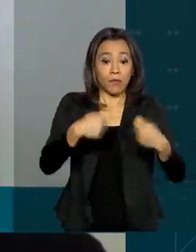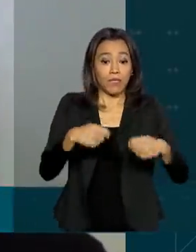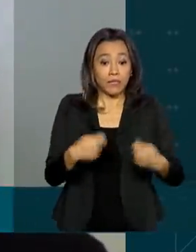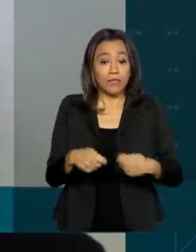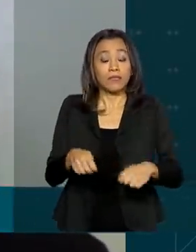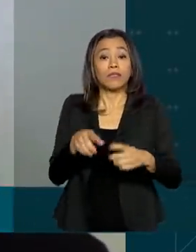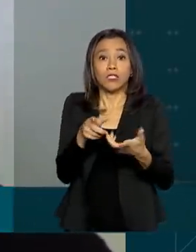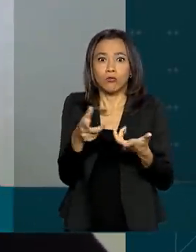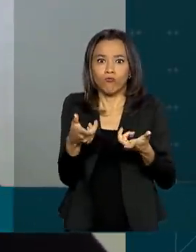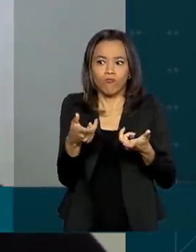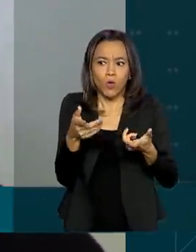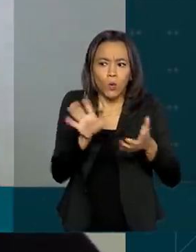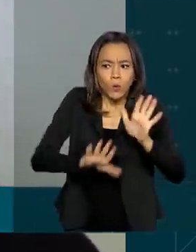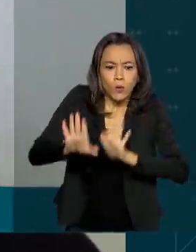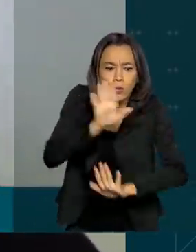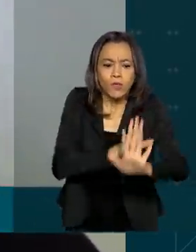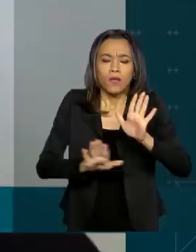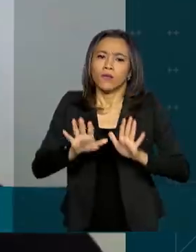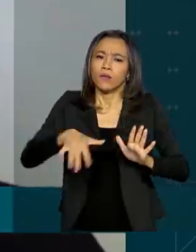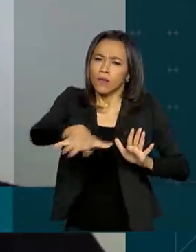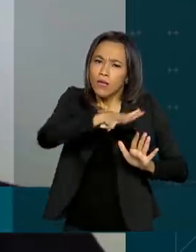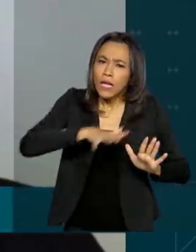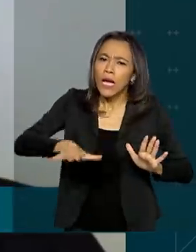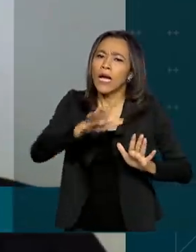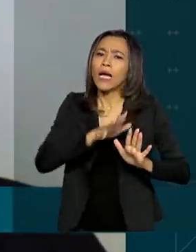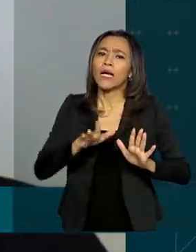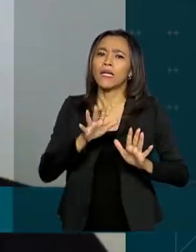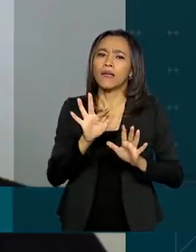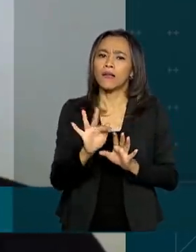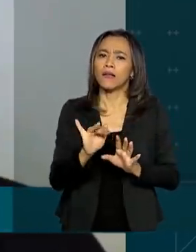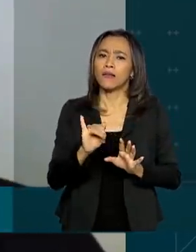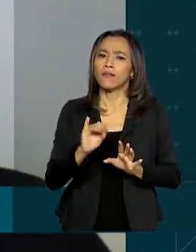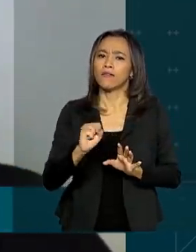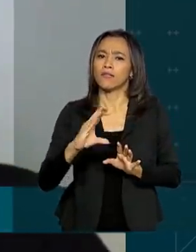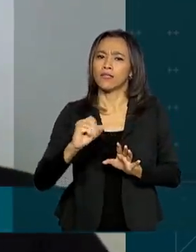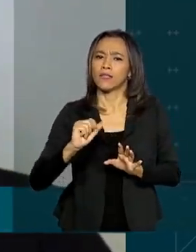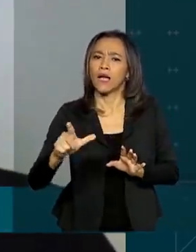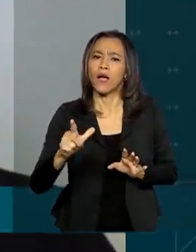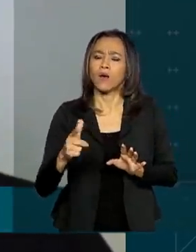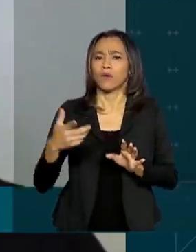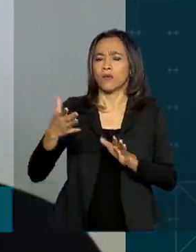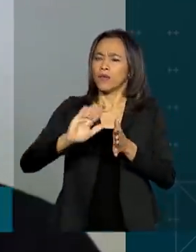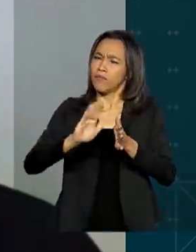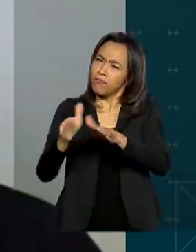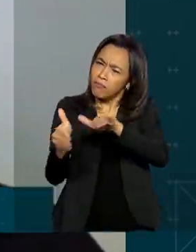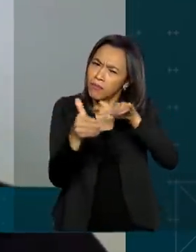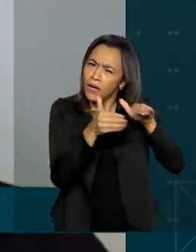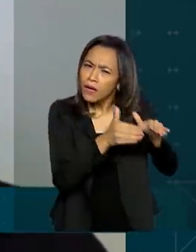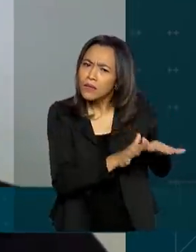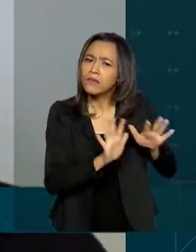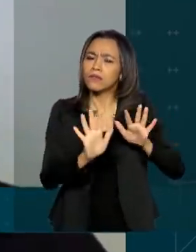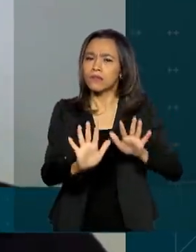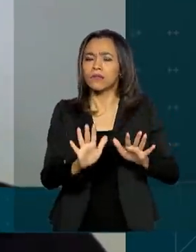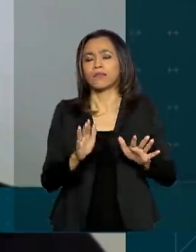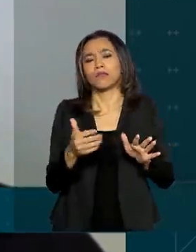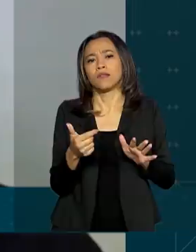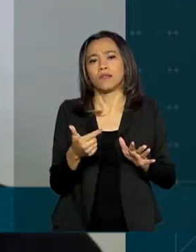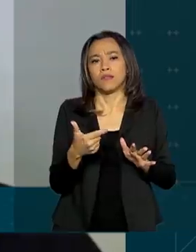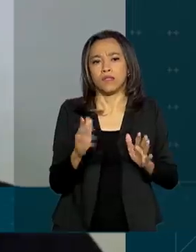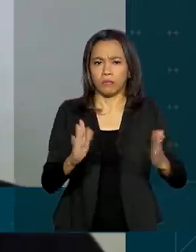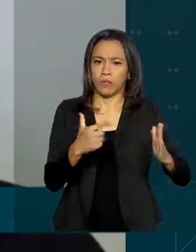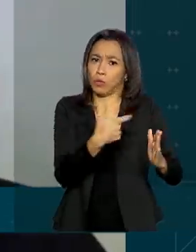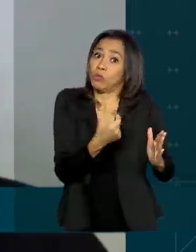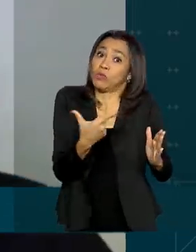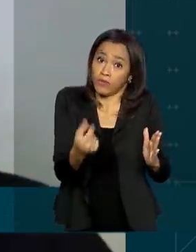intensa para que esses gastos sejam temporários, sejam contidos em 2020, que